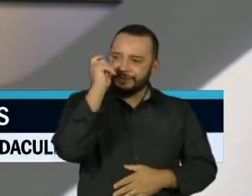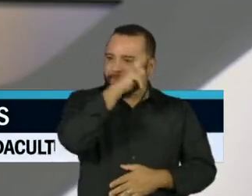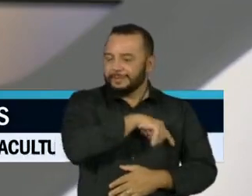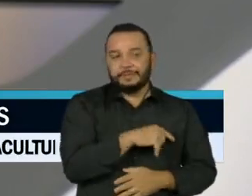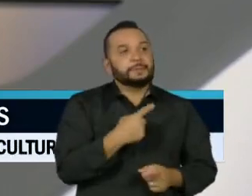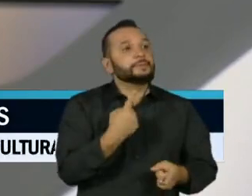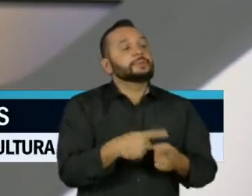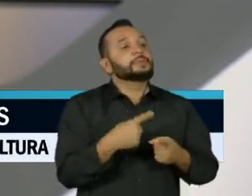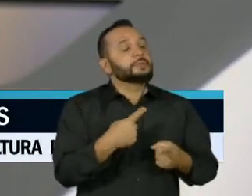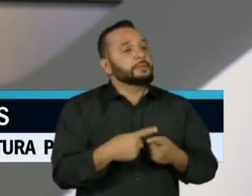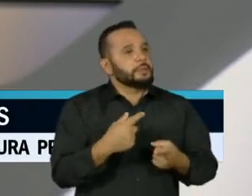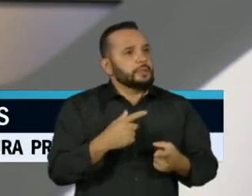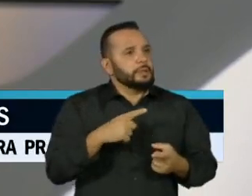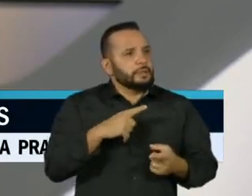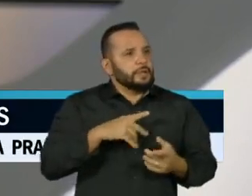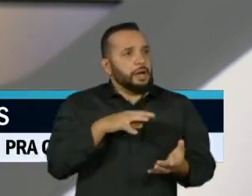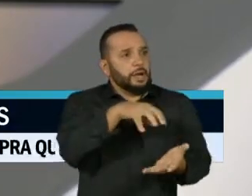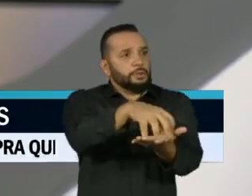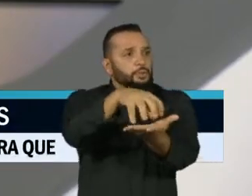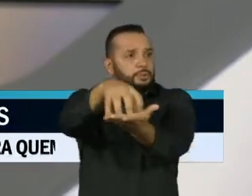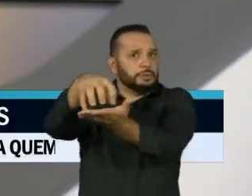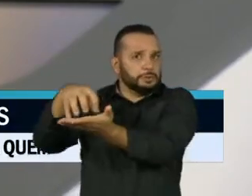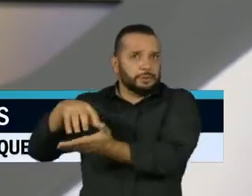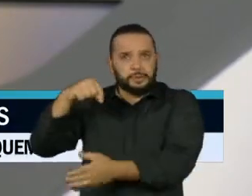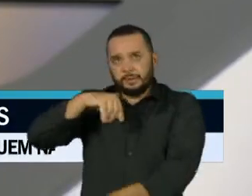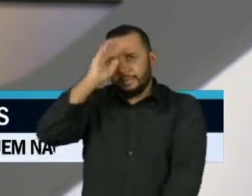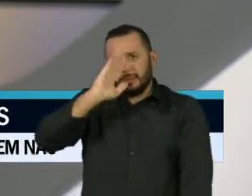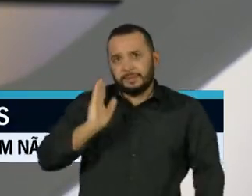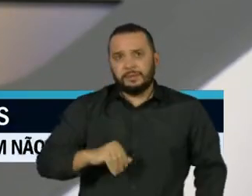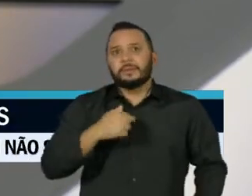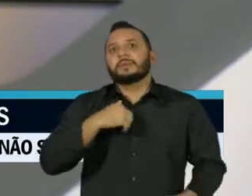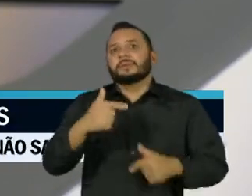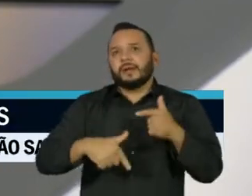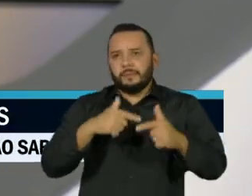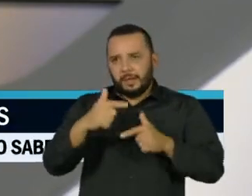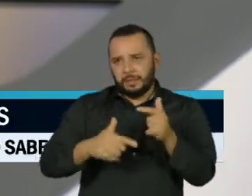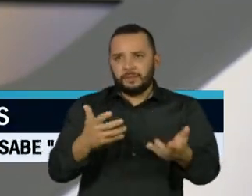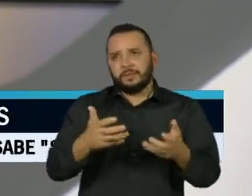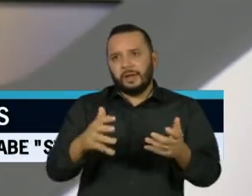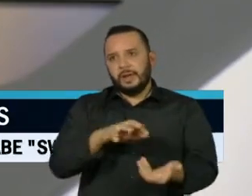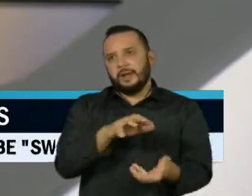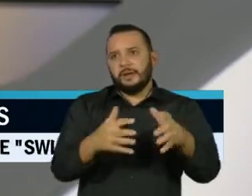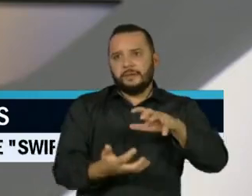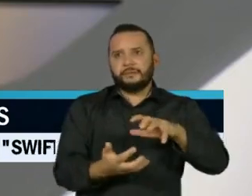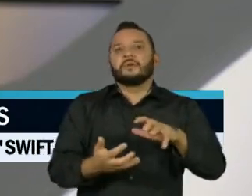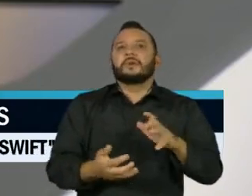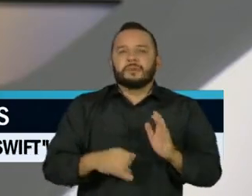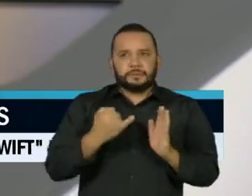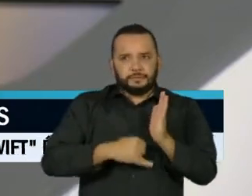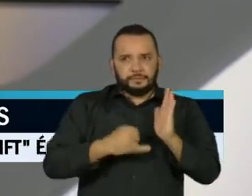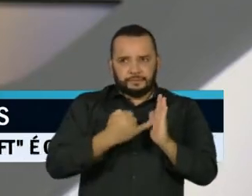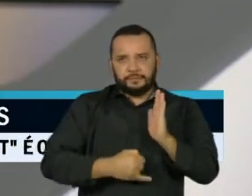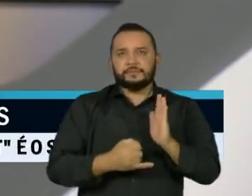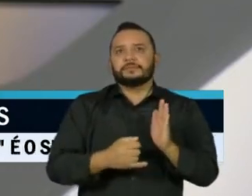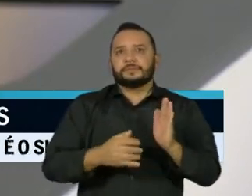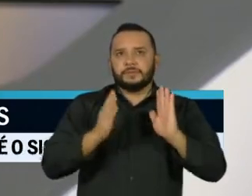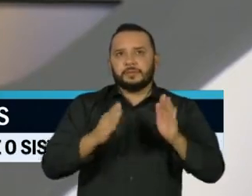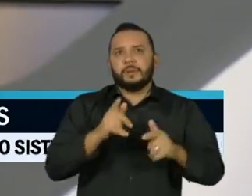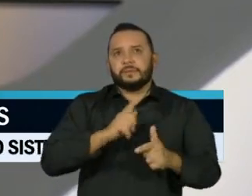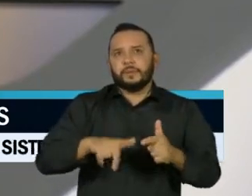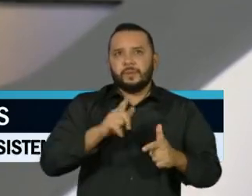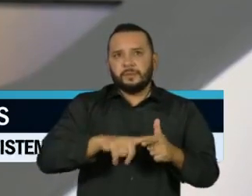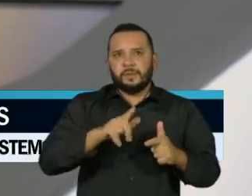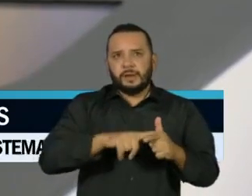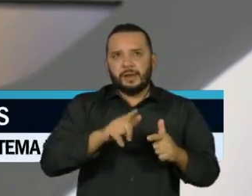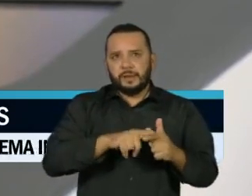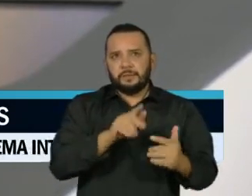instituições organizações brasileiras trabalhando para uma reforma tributária que enfrente nossos grandes problemas